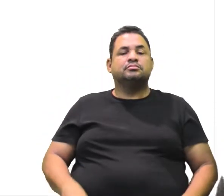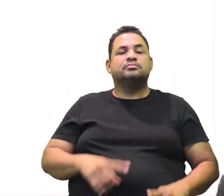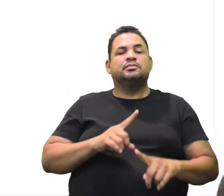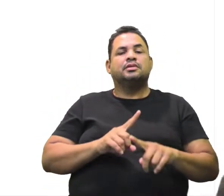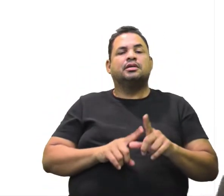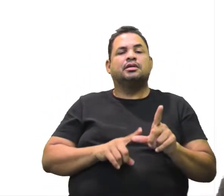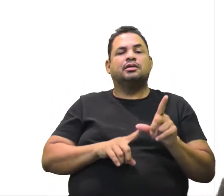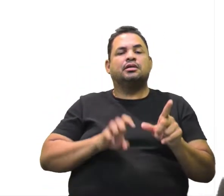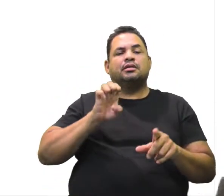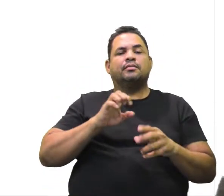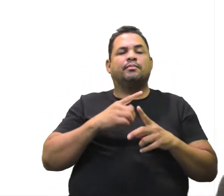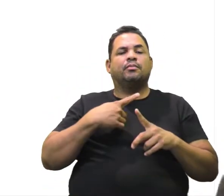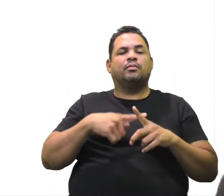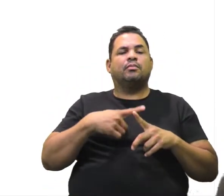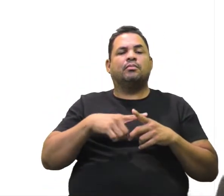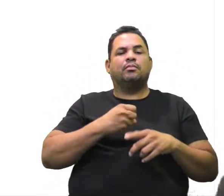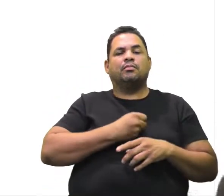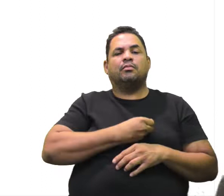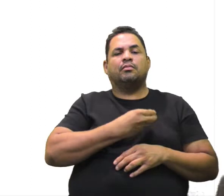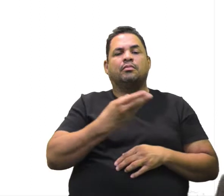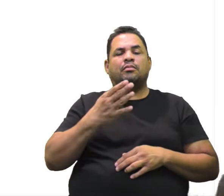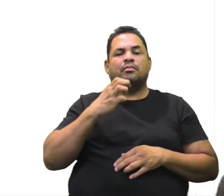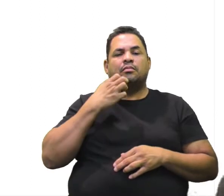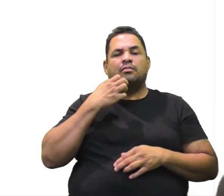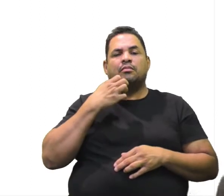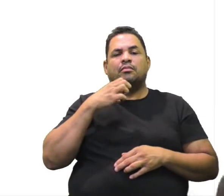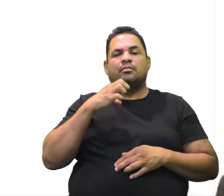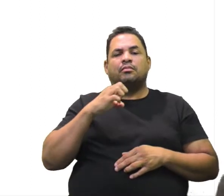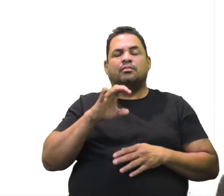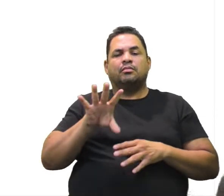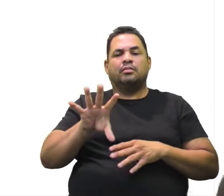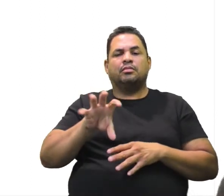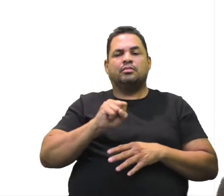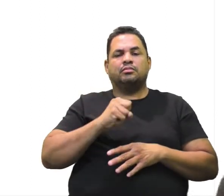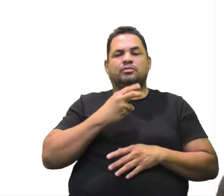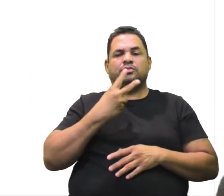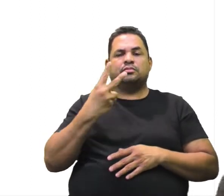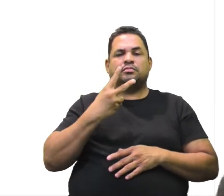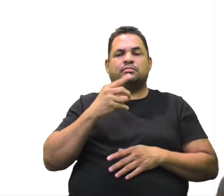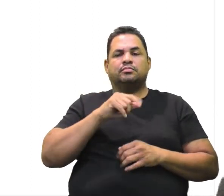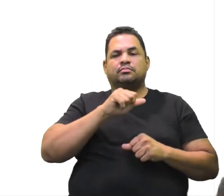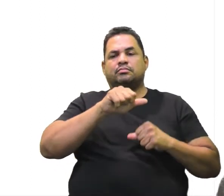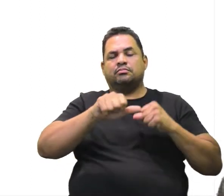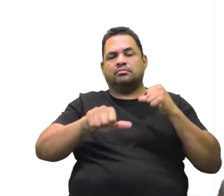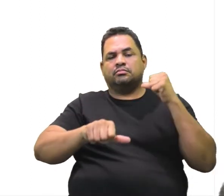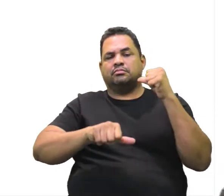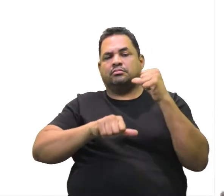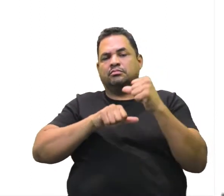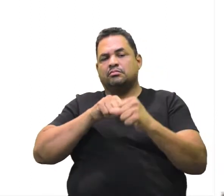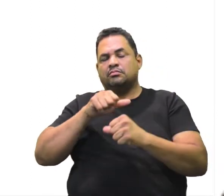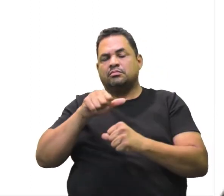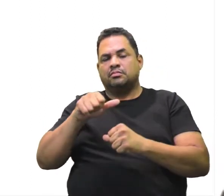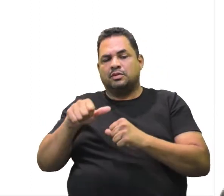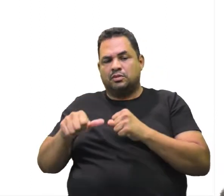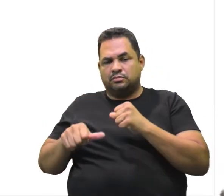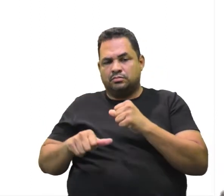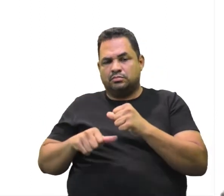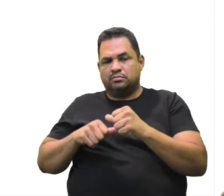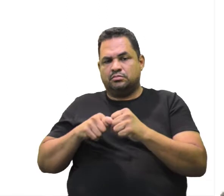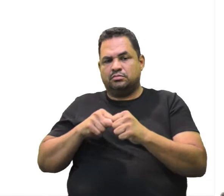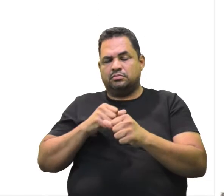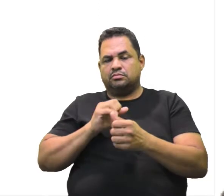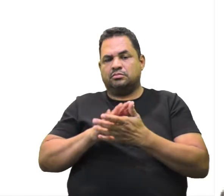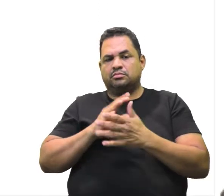alternativa, letra E, pois a quantidade de energia absorvida na etapa 2 para passar a matéria da